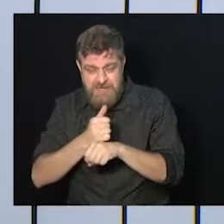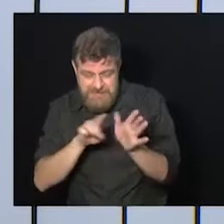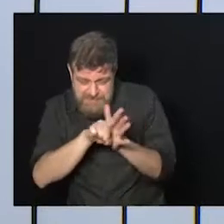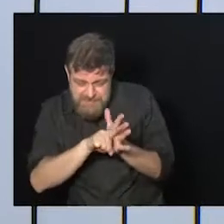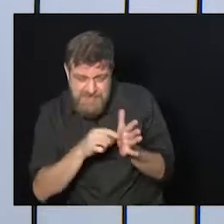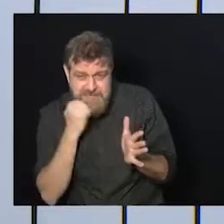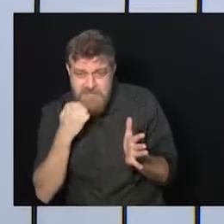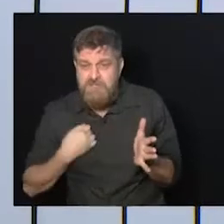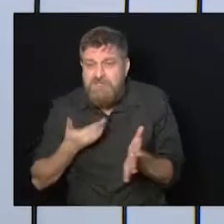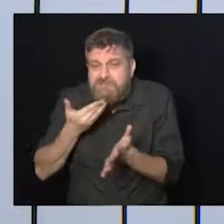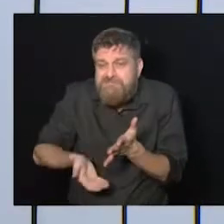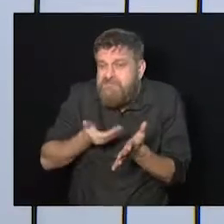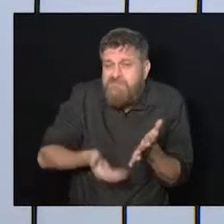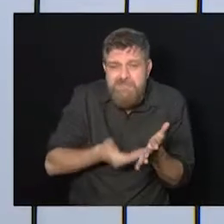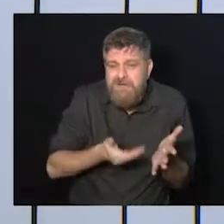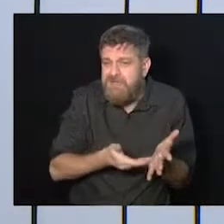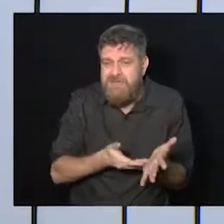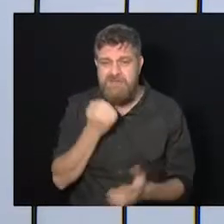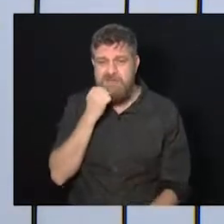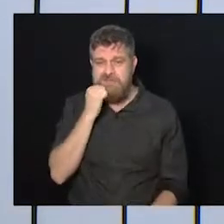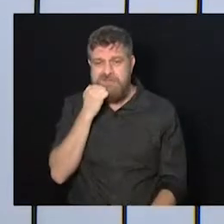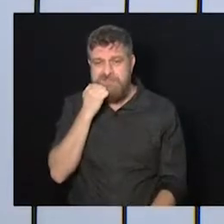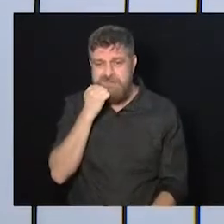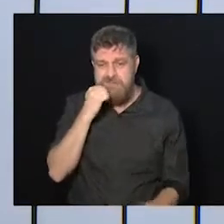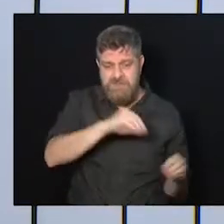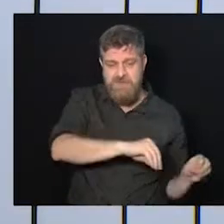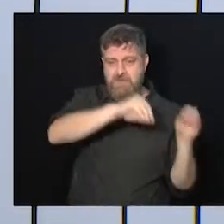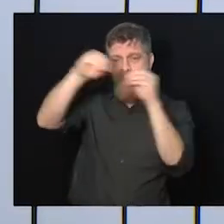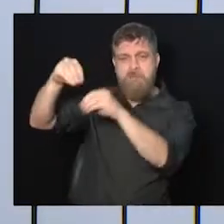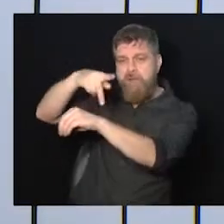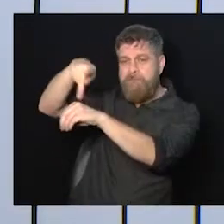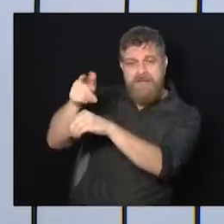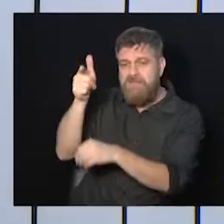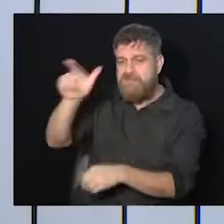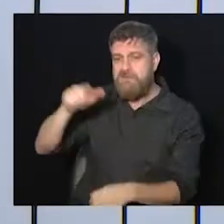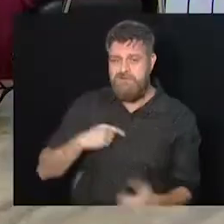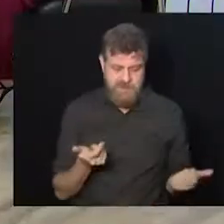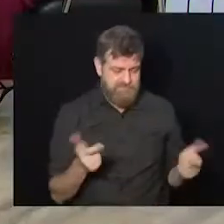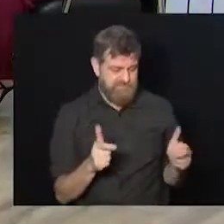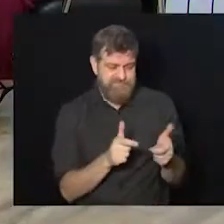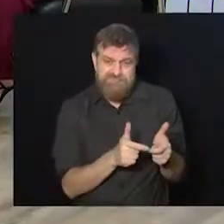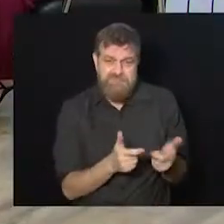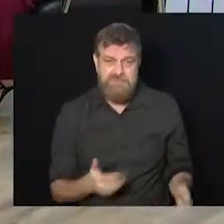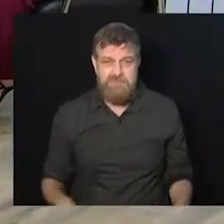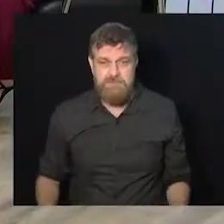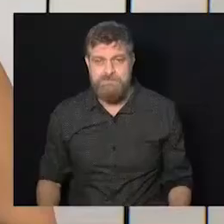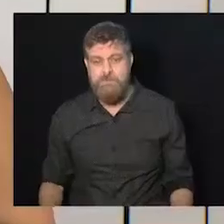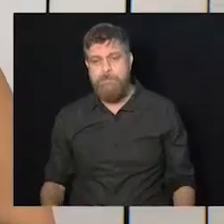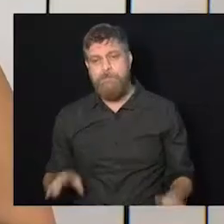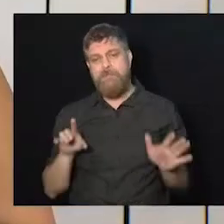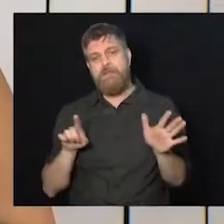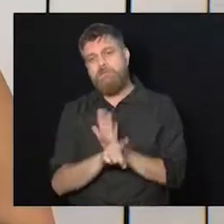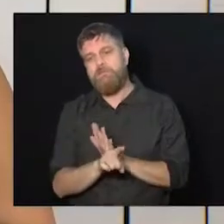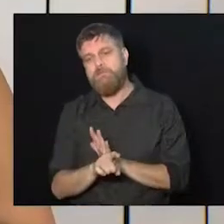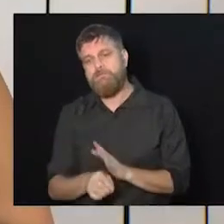estamos perdendo os nossos cientistas para o exterior. Né? Estamos perdendo. E essa relação, professora, como você vê